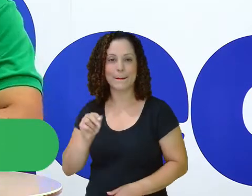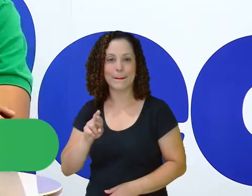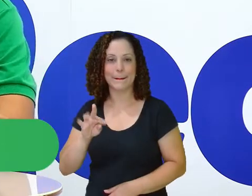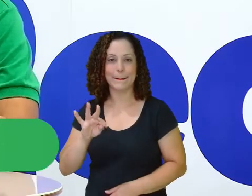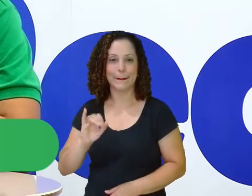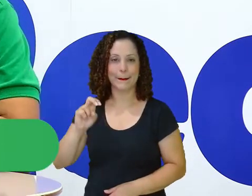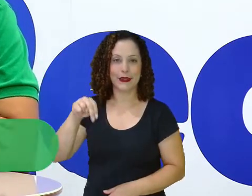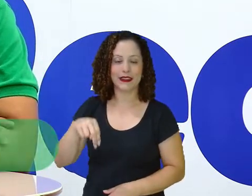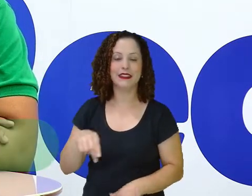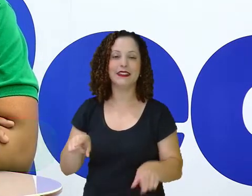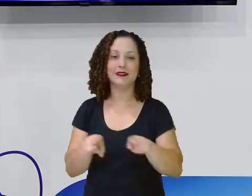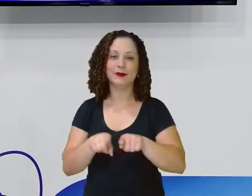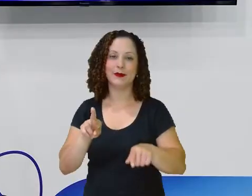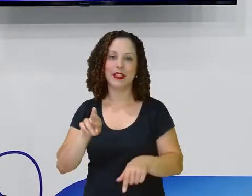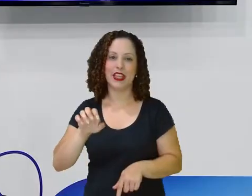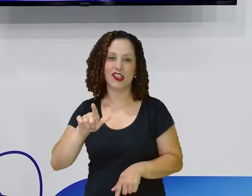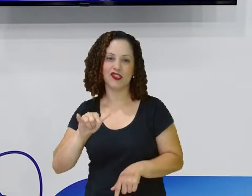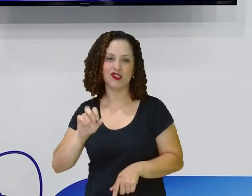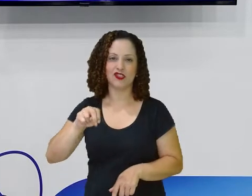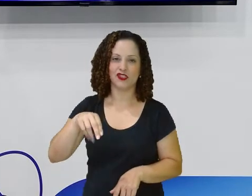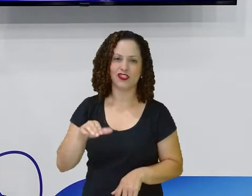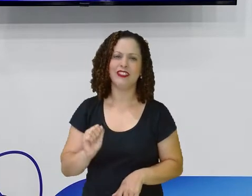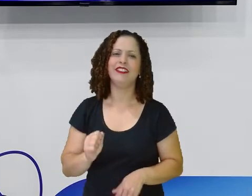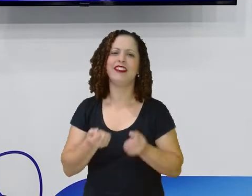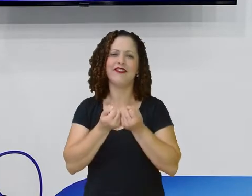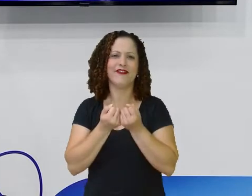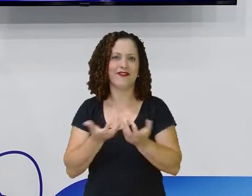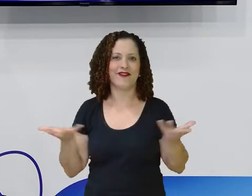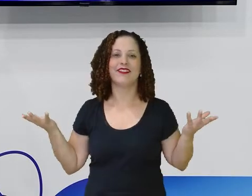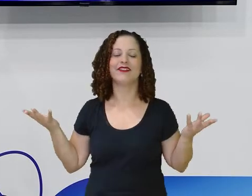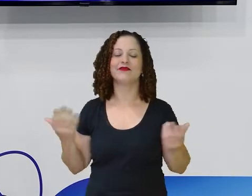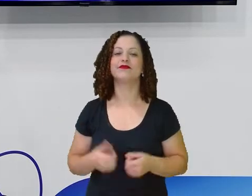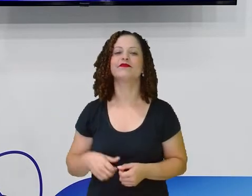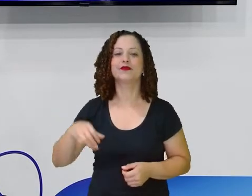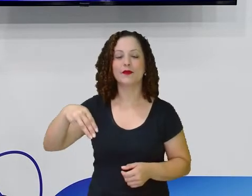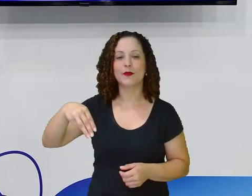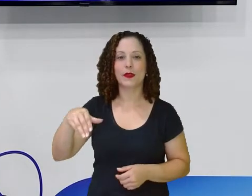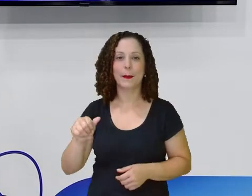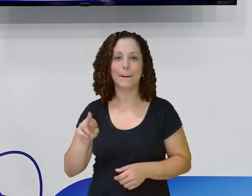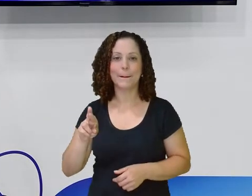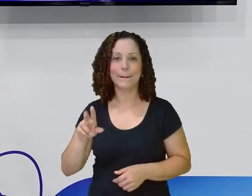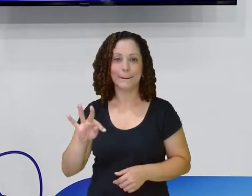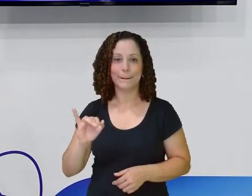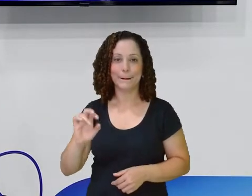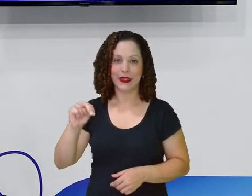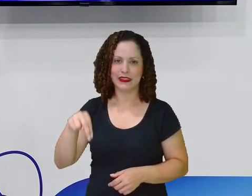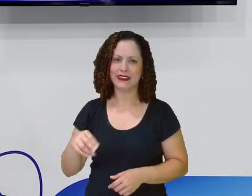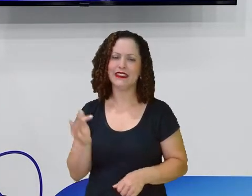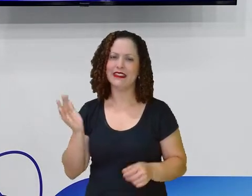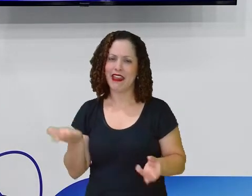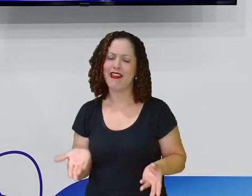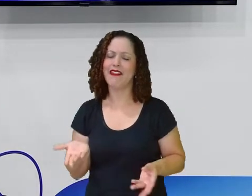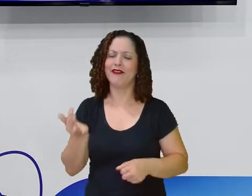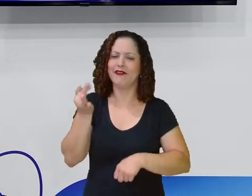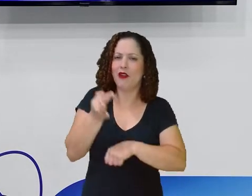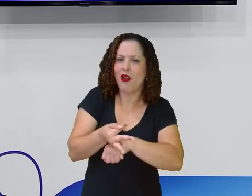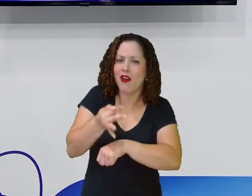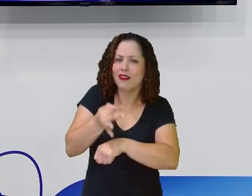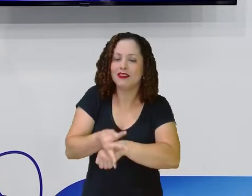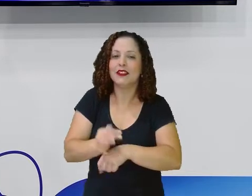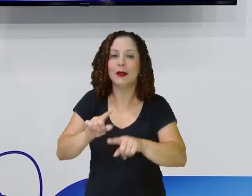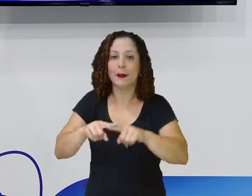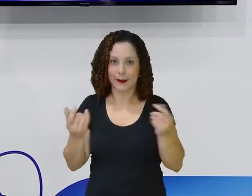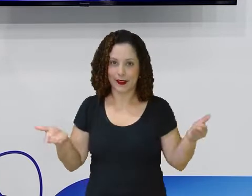dia. Que maravilha. Martim, senti sua falta esses dias aí, você sempre interagia, mas deve ser a atividade da